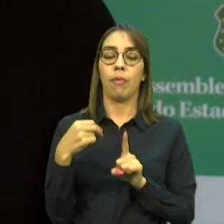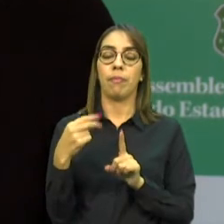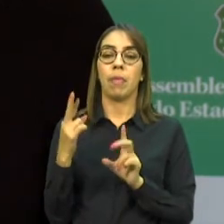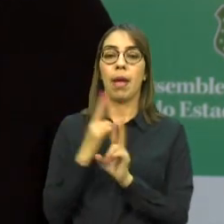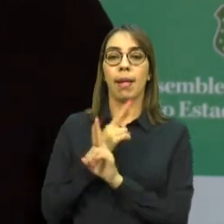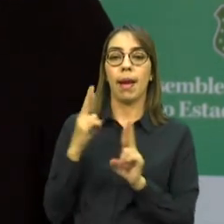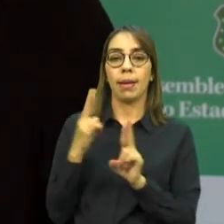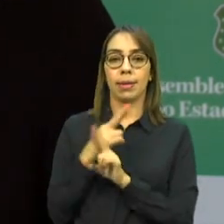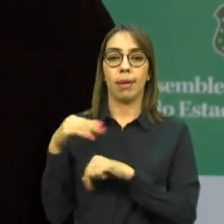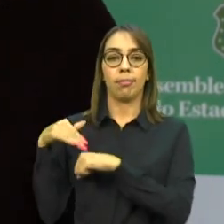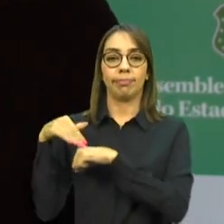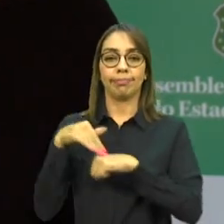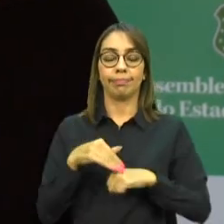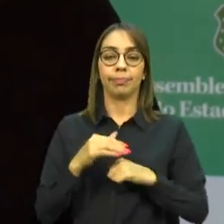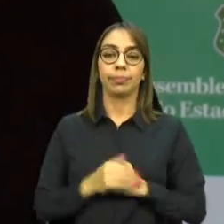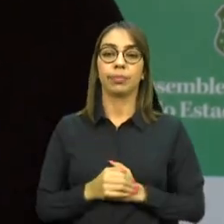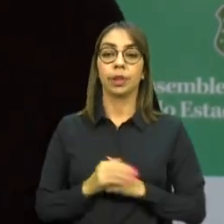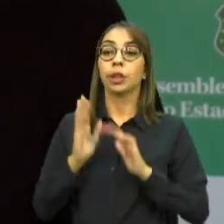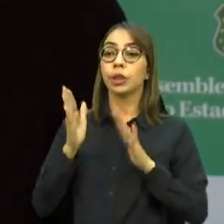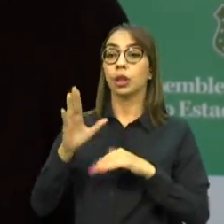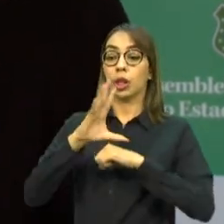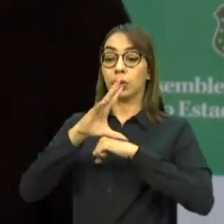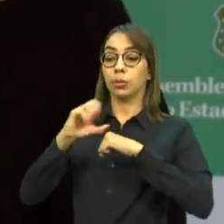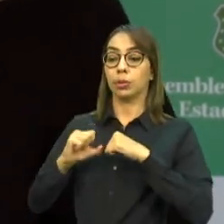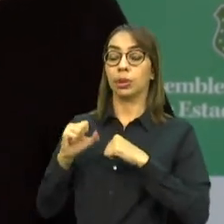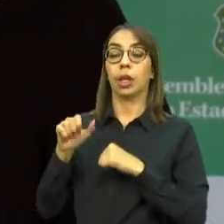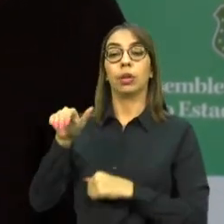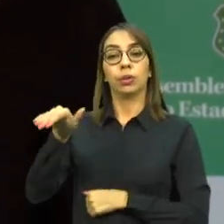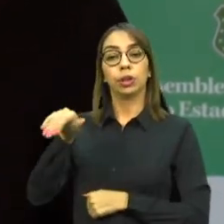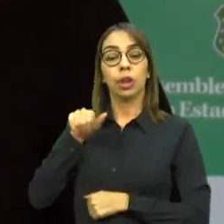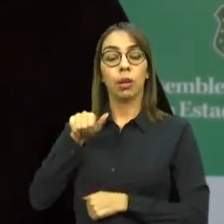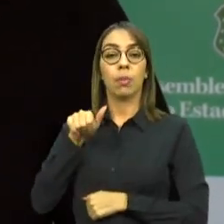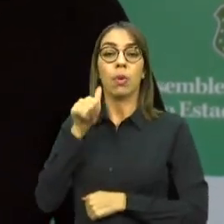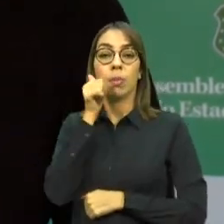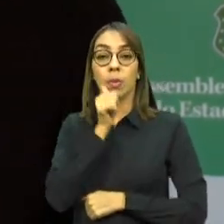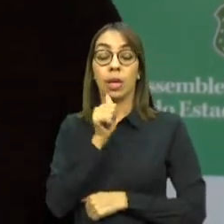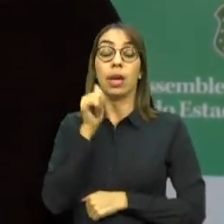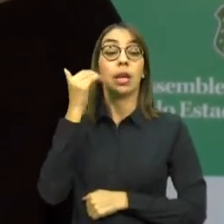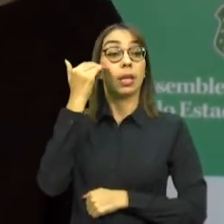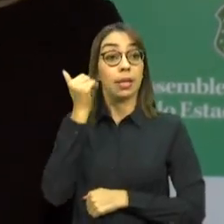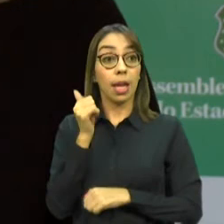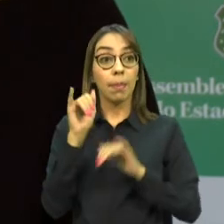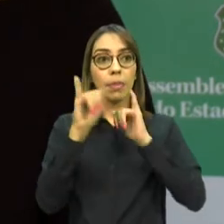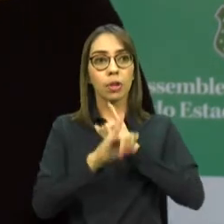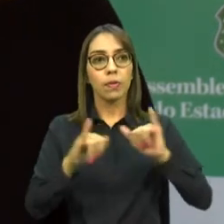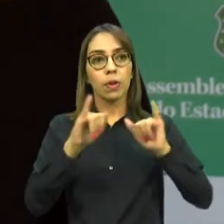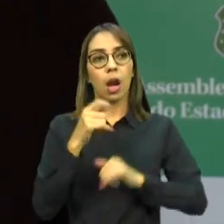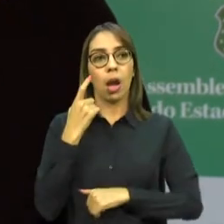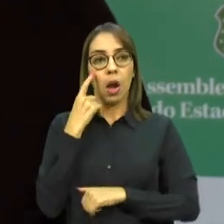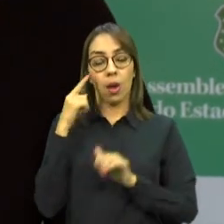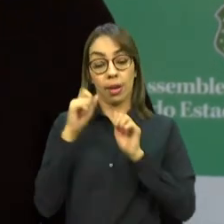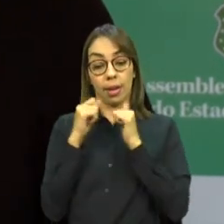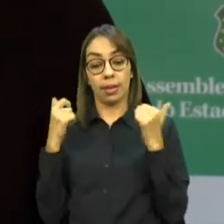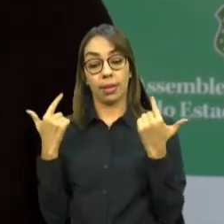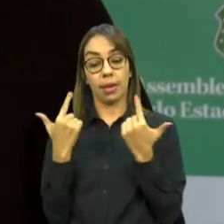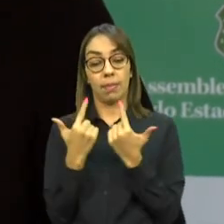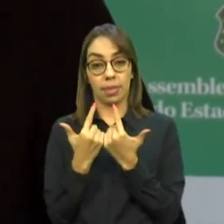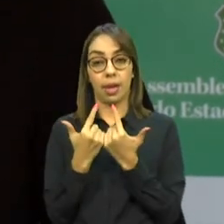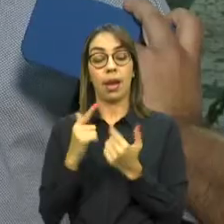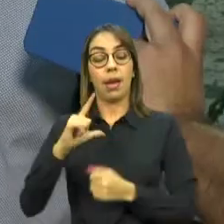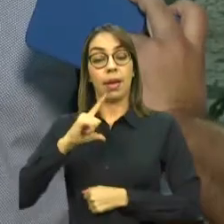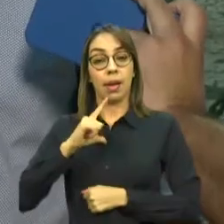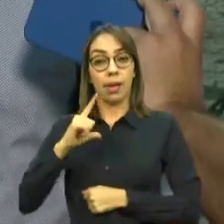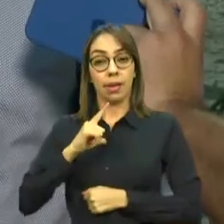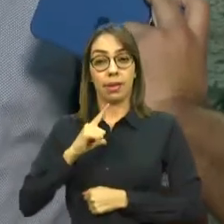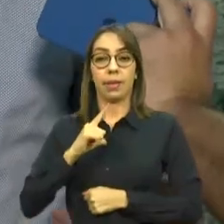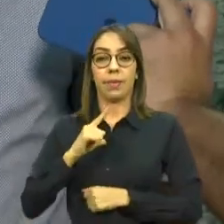as pessoas aqui da região para participarem e saber que na Assembleia Legislativa existem todos esses equipamentos, inclusive a Procuradoria Especial das